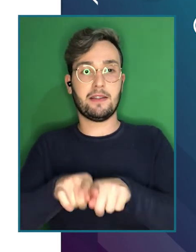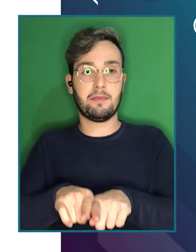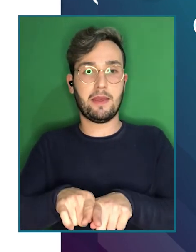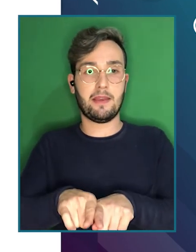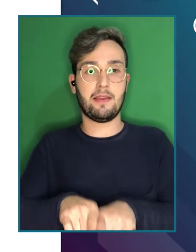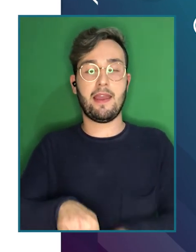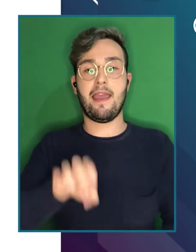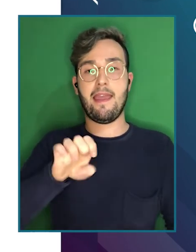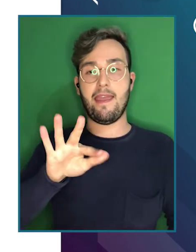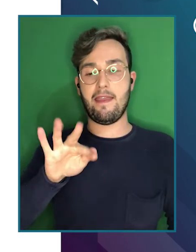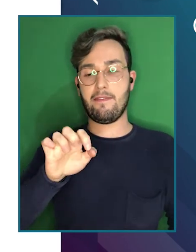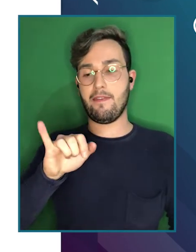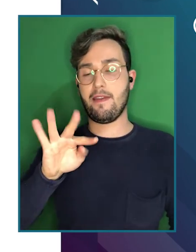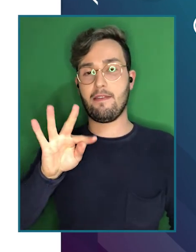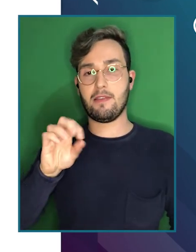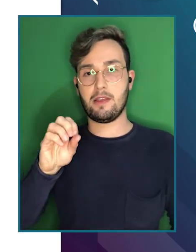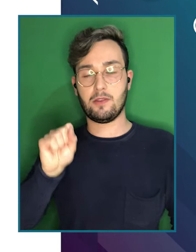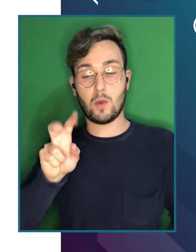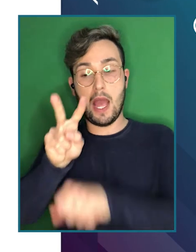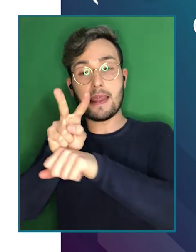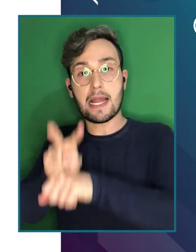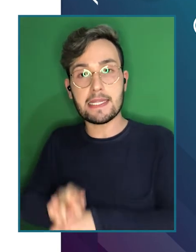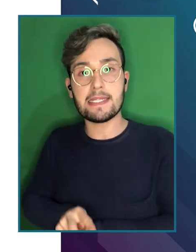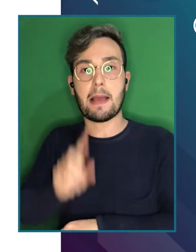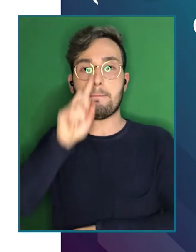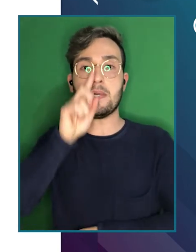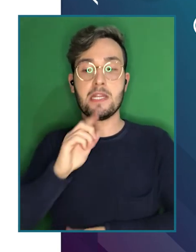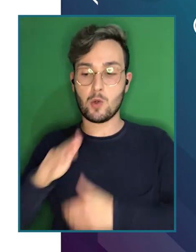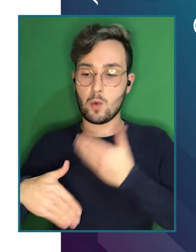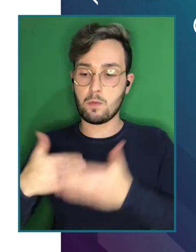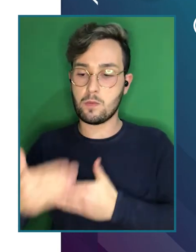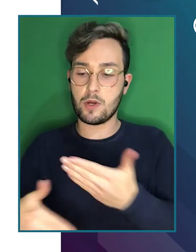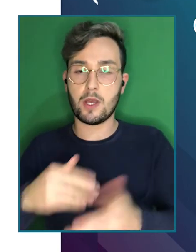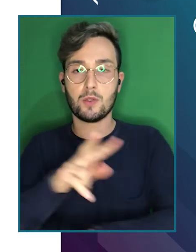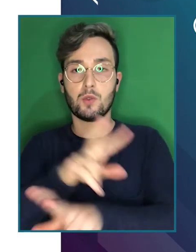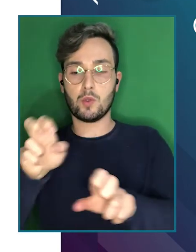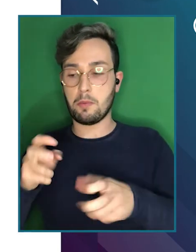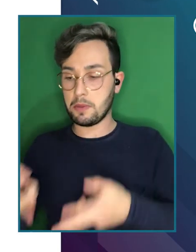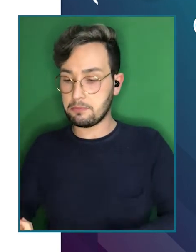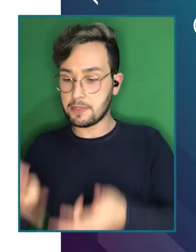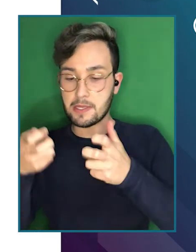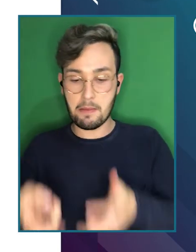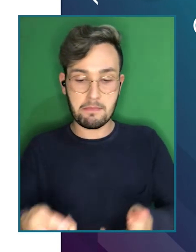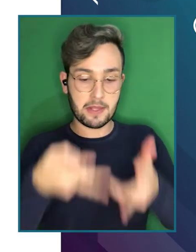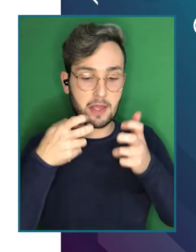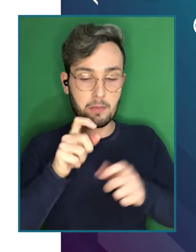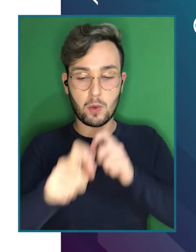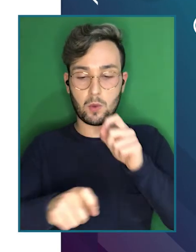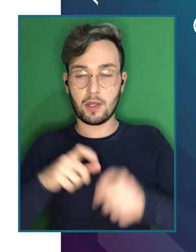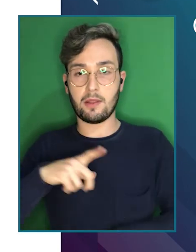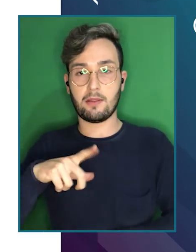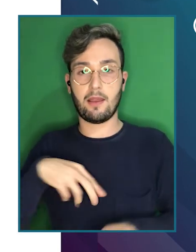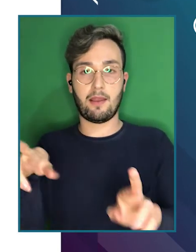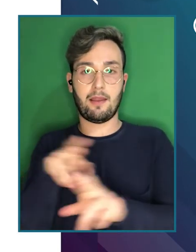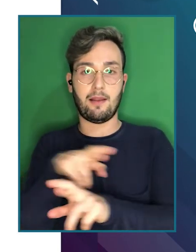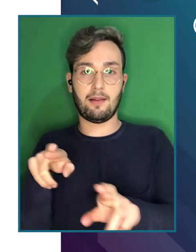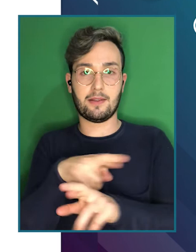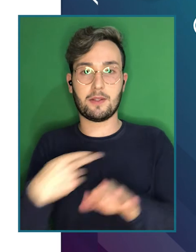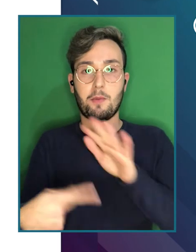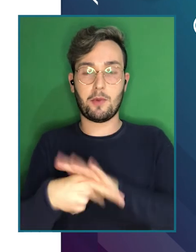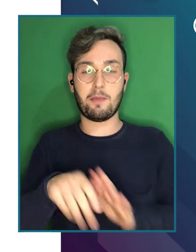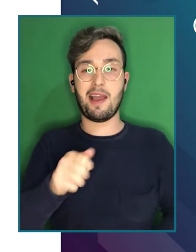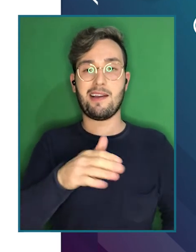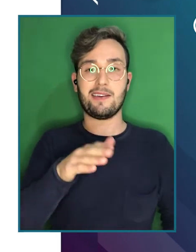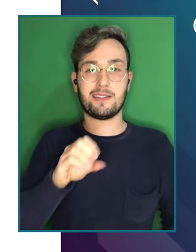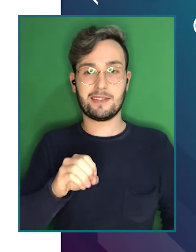para prevenir falhas e analisar os riscos de um processo, através da identificação de causas e efeitos